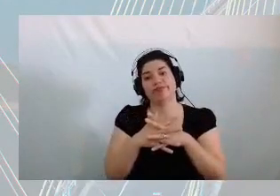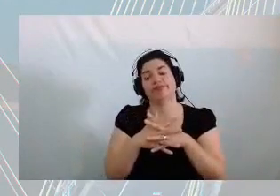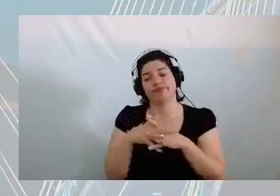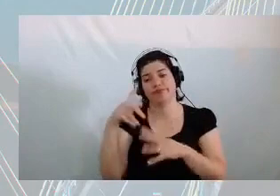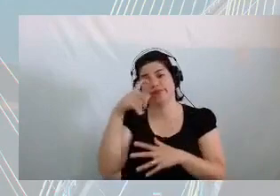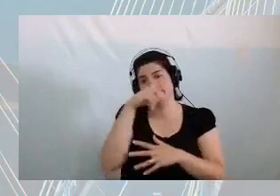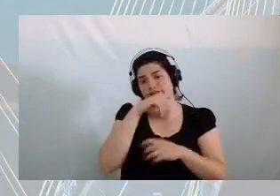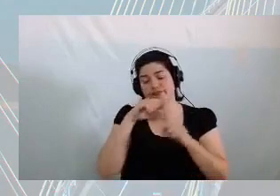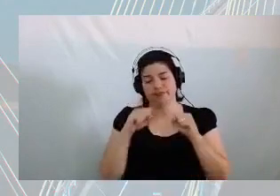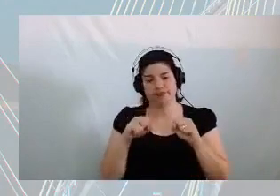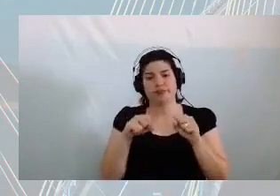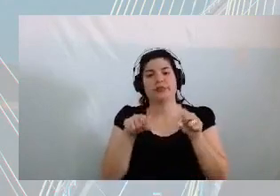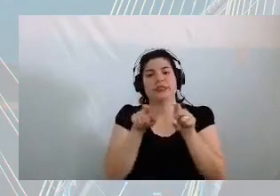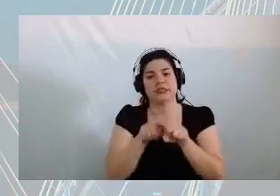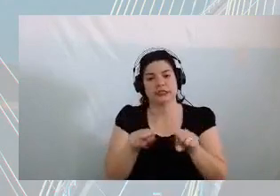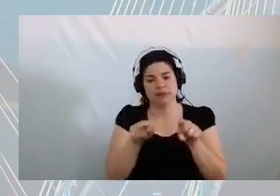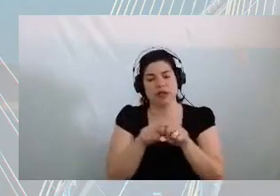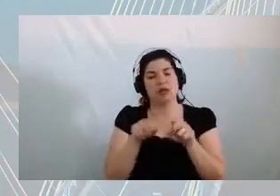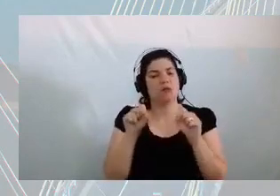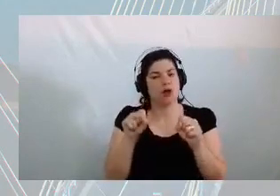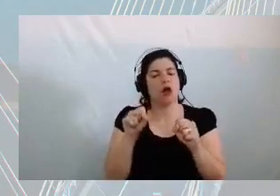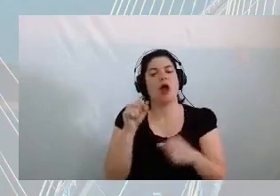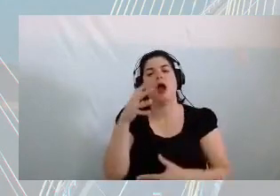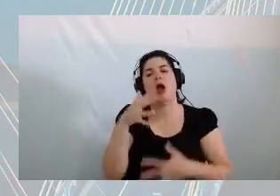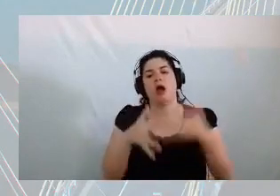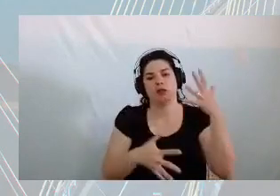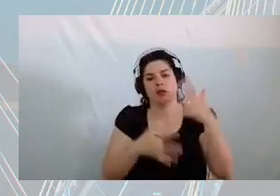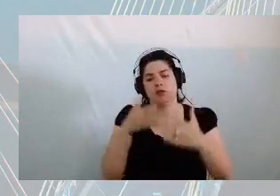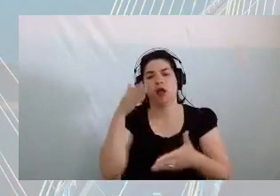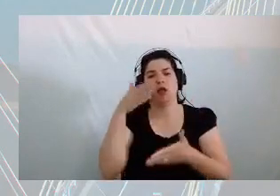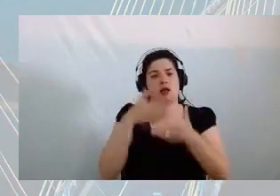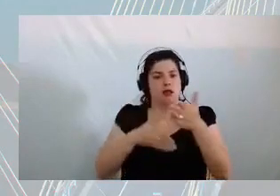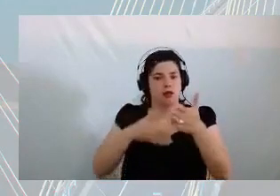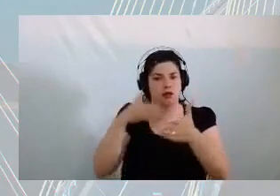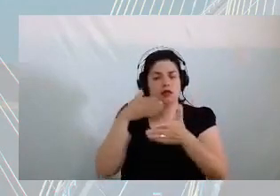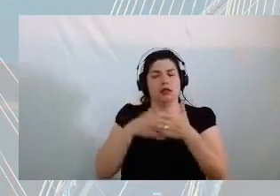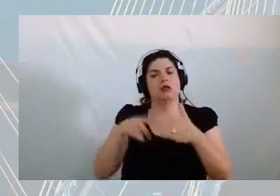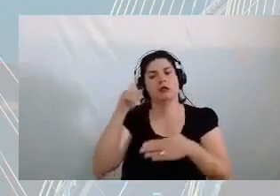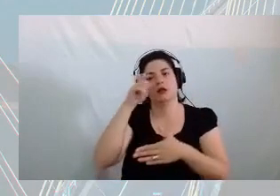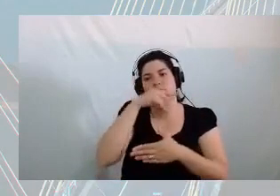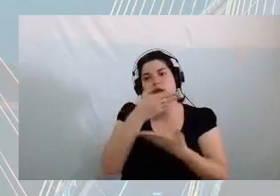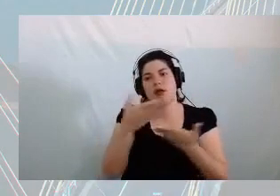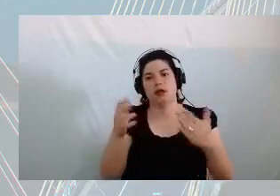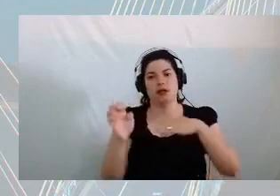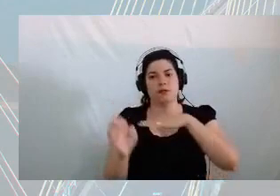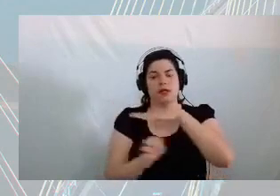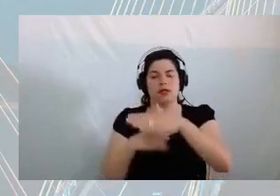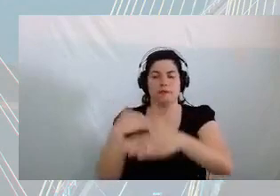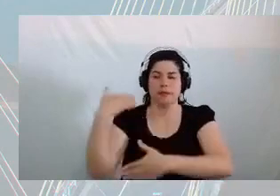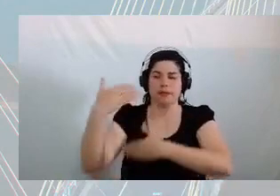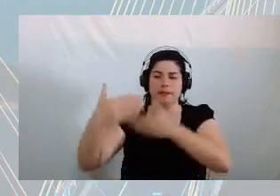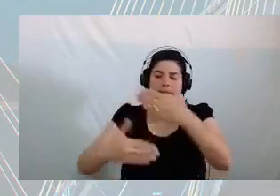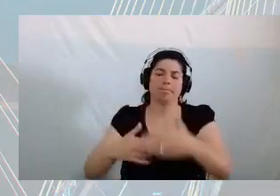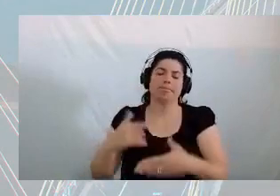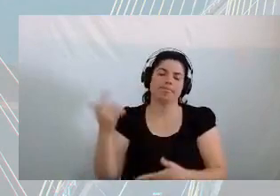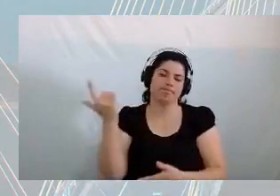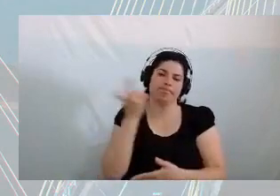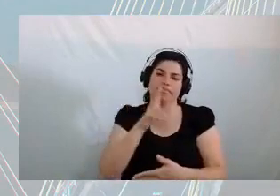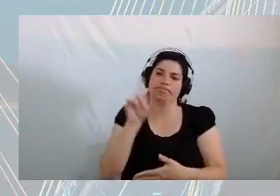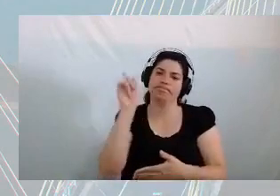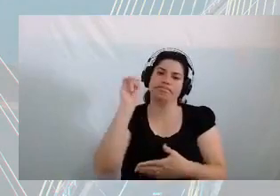também um fator de obstáculo, né? Um fator que vai dificultando as empresas a irem percorrendo essa jornada. Isso tudo